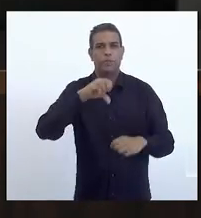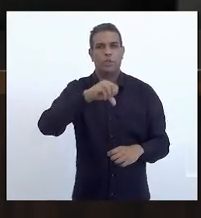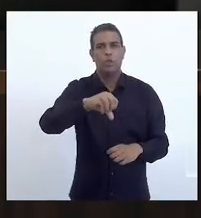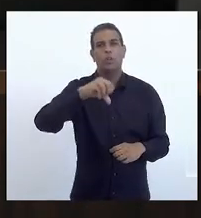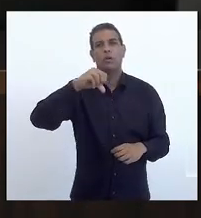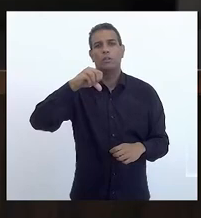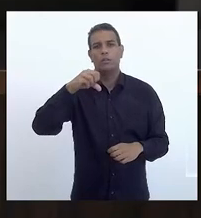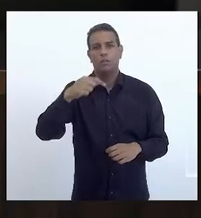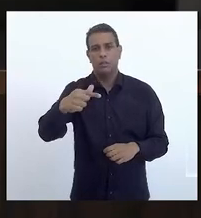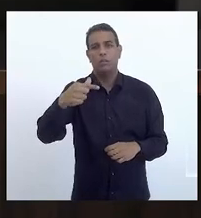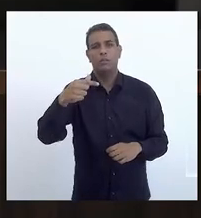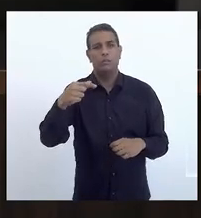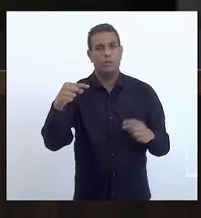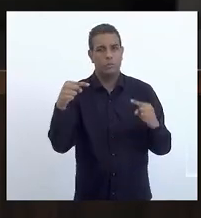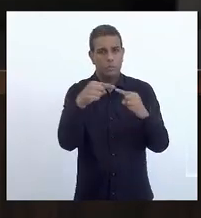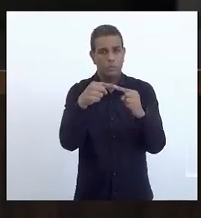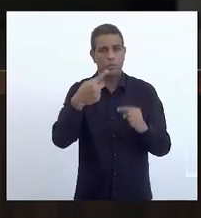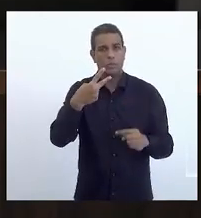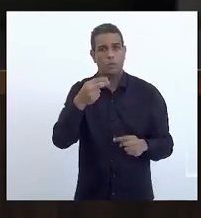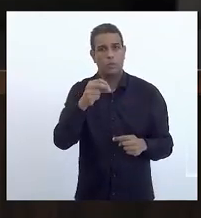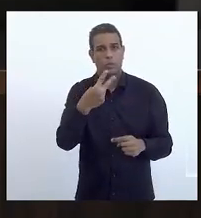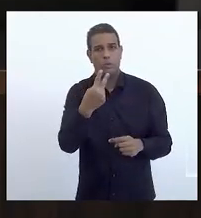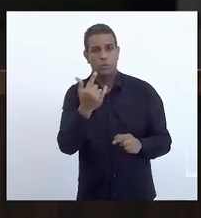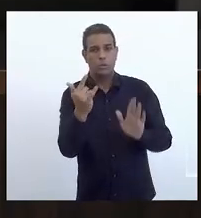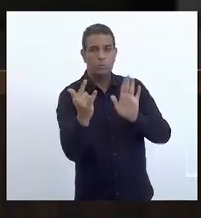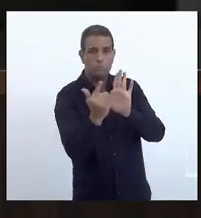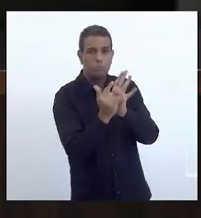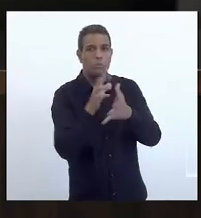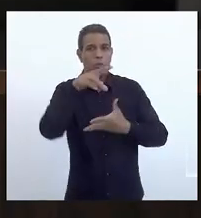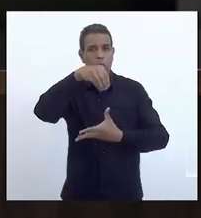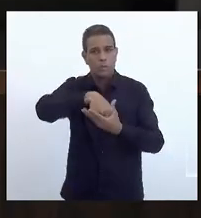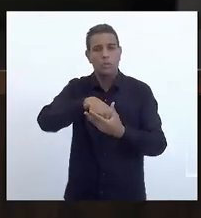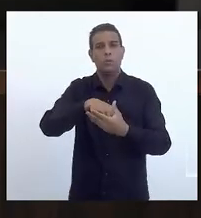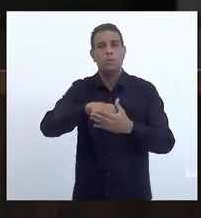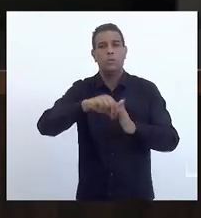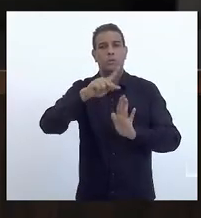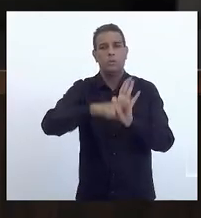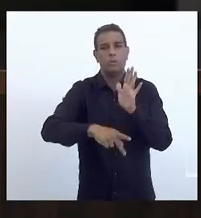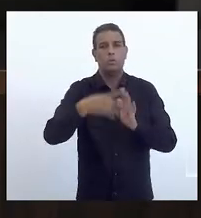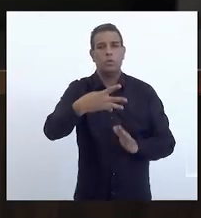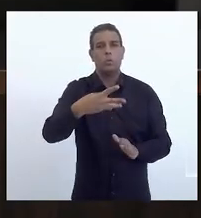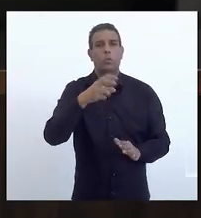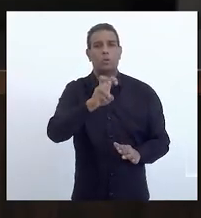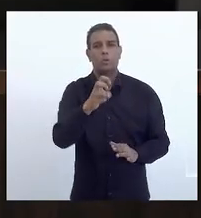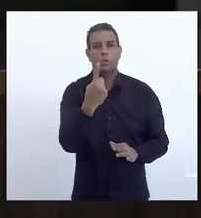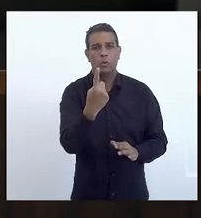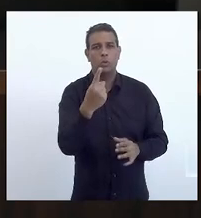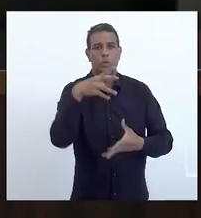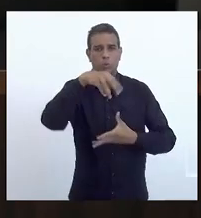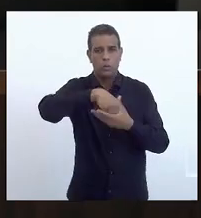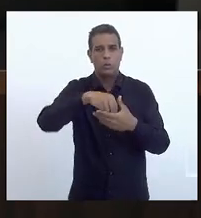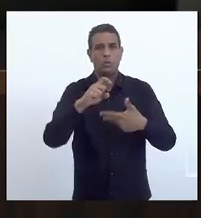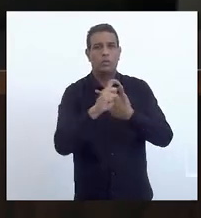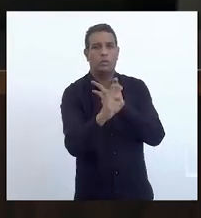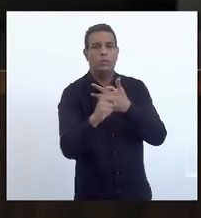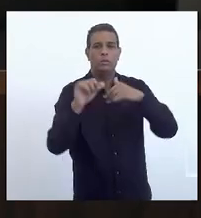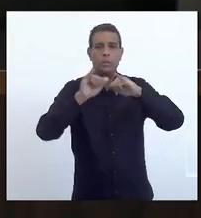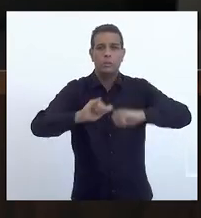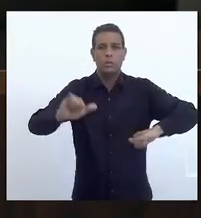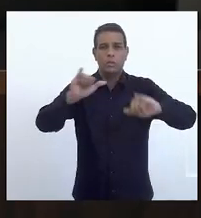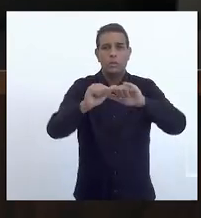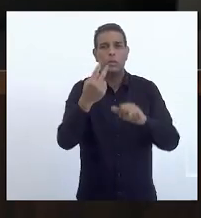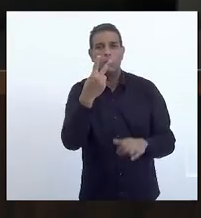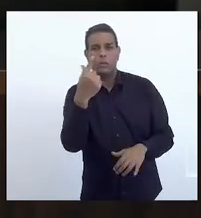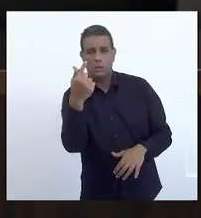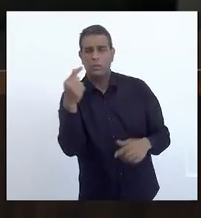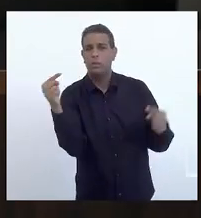97 a 201 de 2, regimento interno. Projeto de lei 4951 de 21, de autoria do Poder Executivo, mensagem 27 de